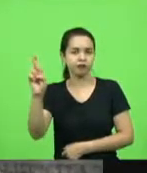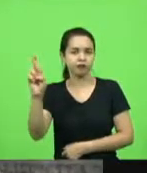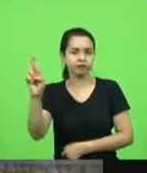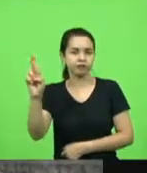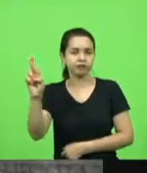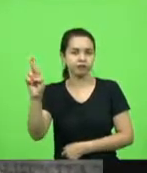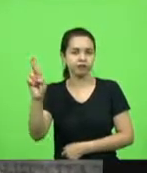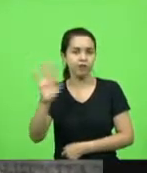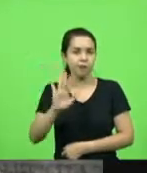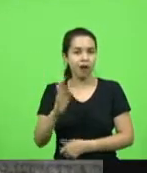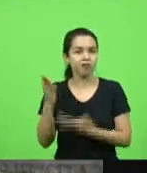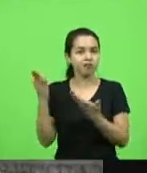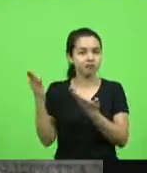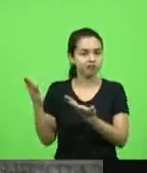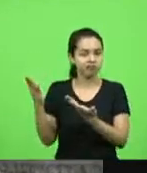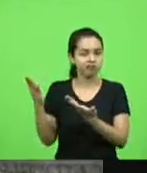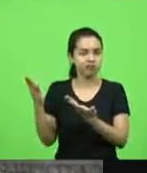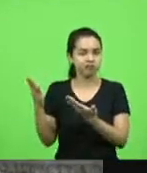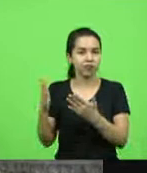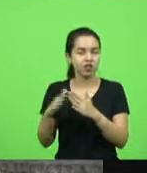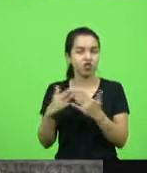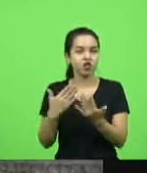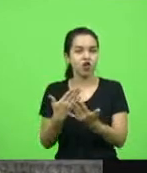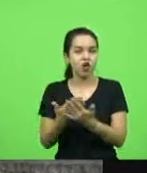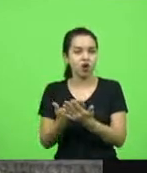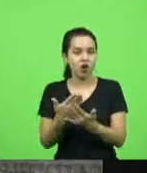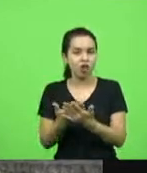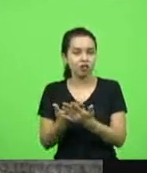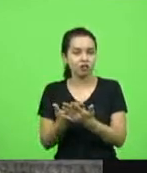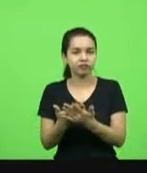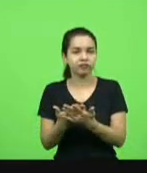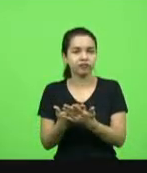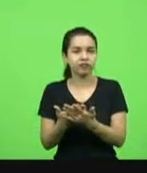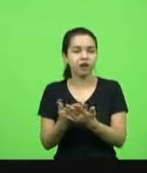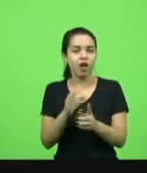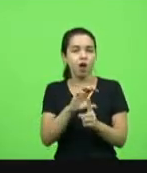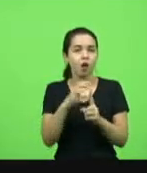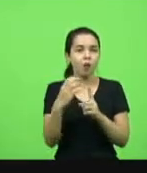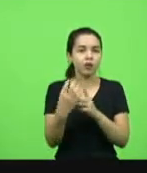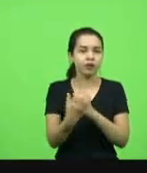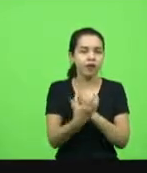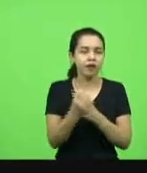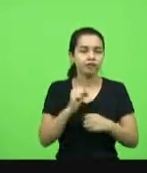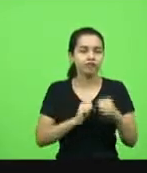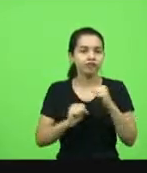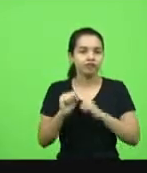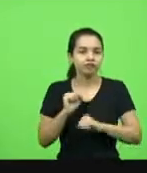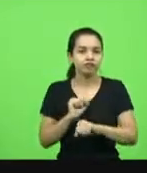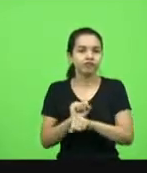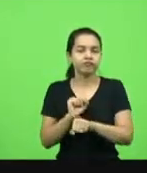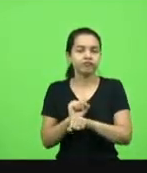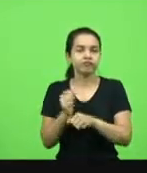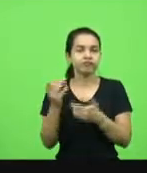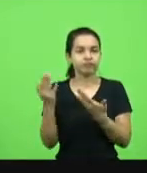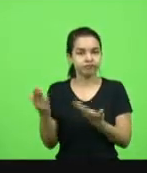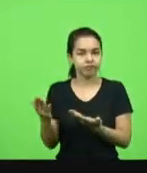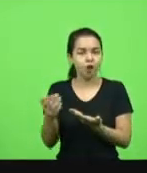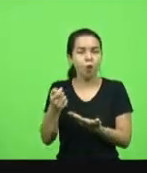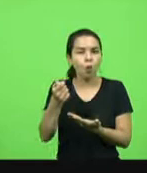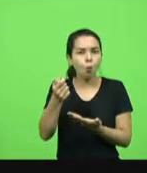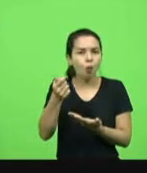e que toda uma comunidade está esperando a tempo faltava pouco para